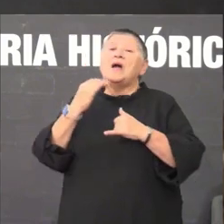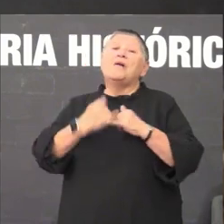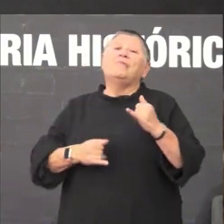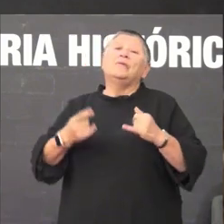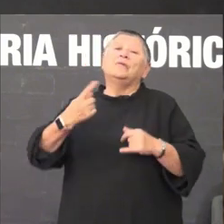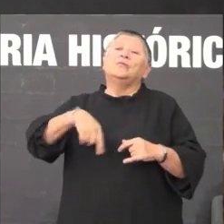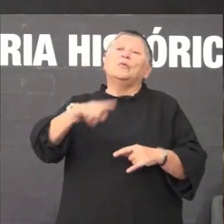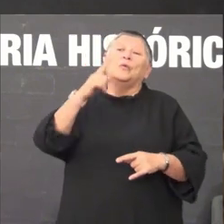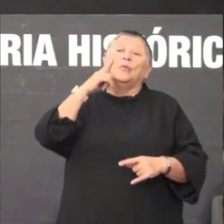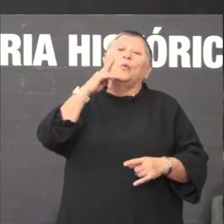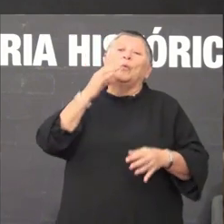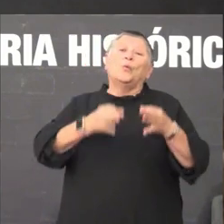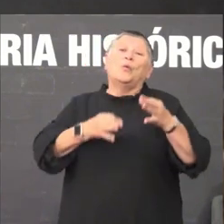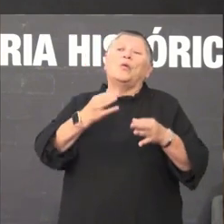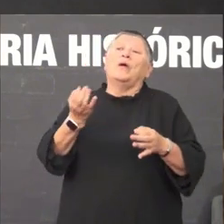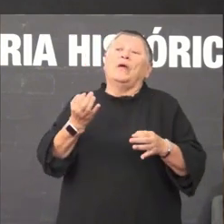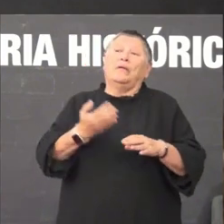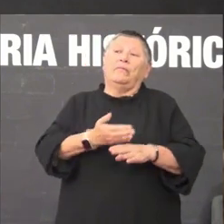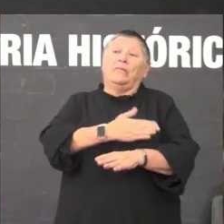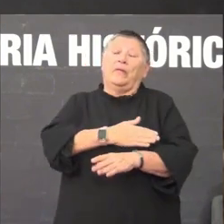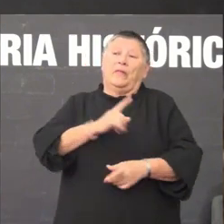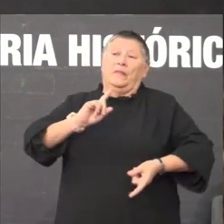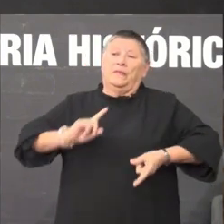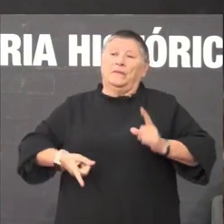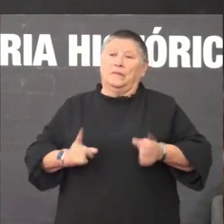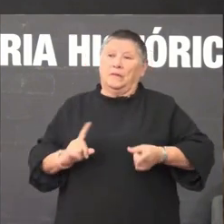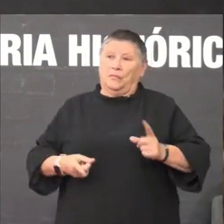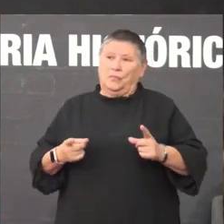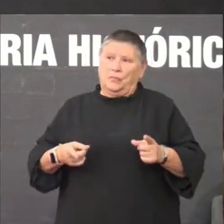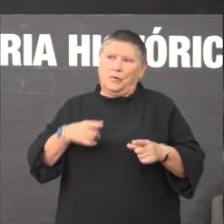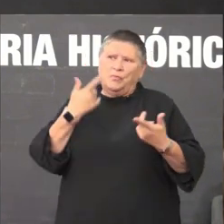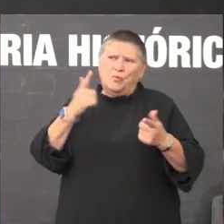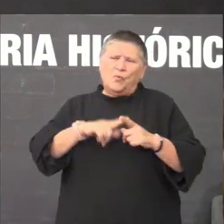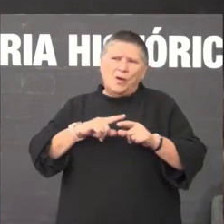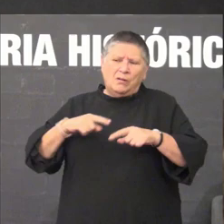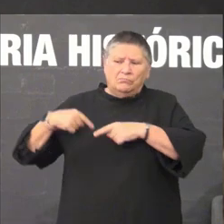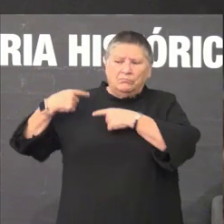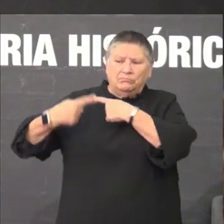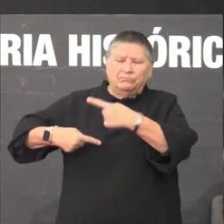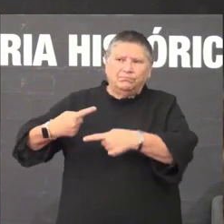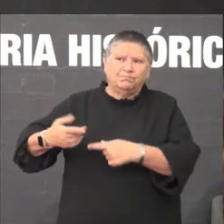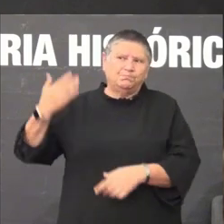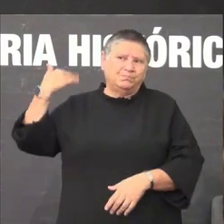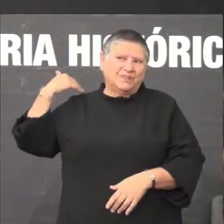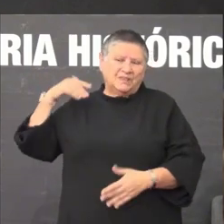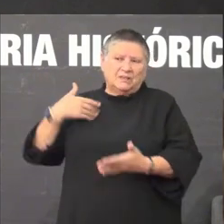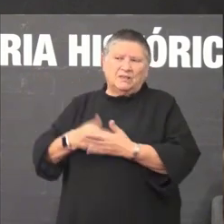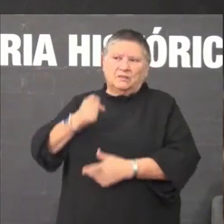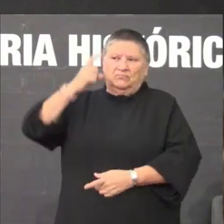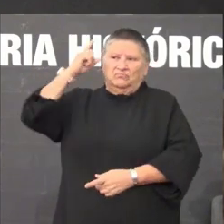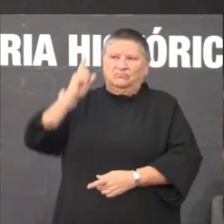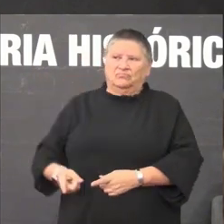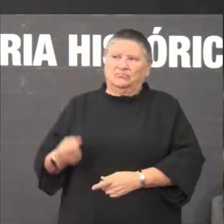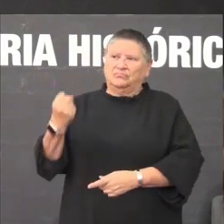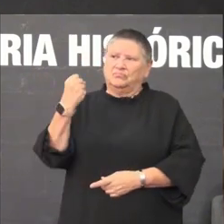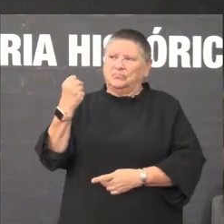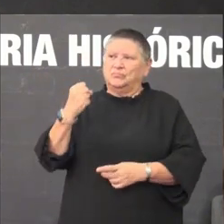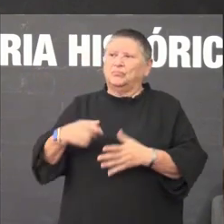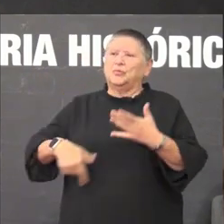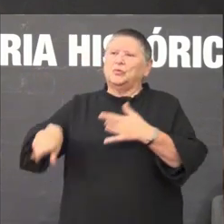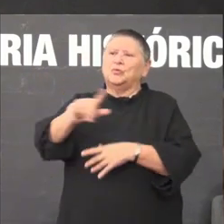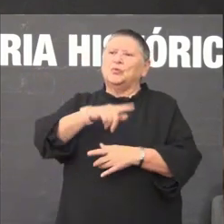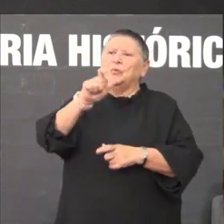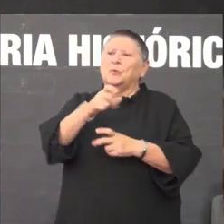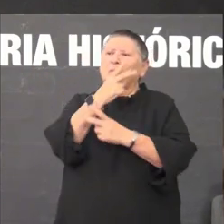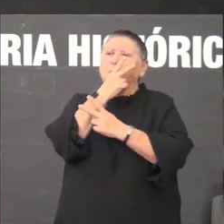uma ditadura? A difusão do conhecimento do passado autoritário na consciência política da nossa vida pública